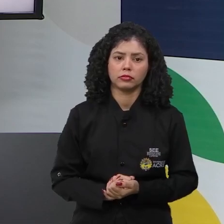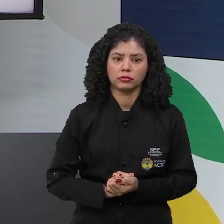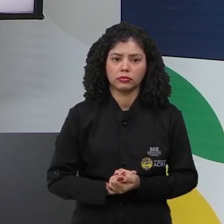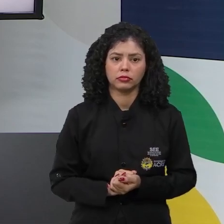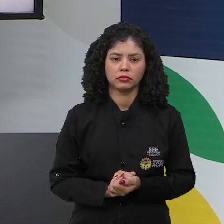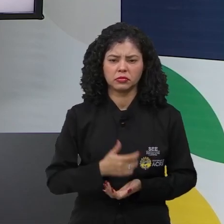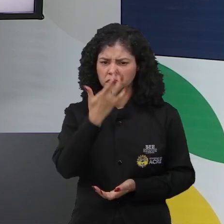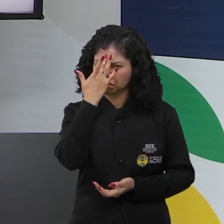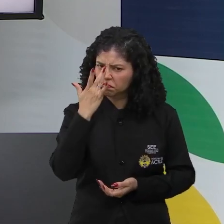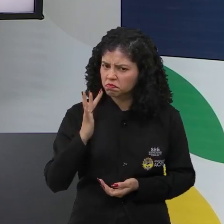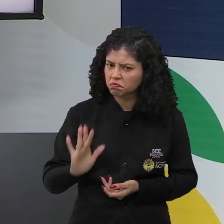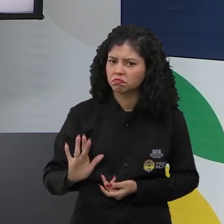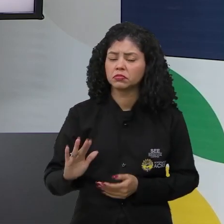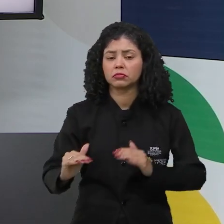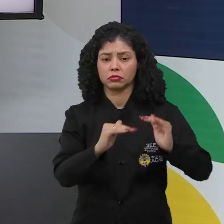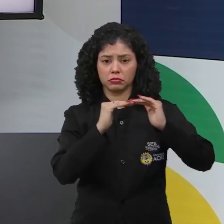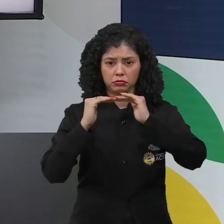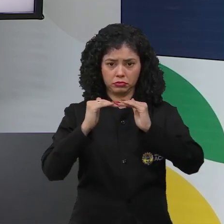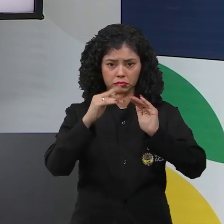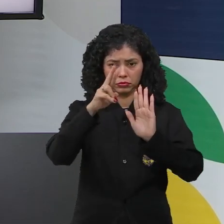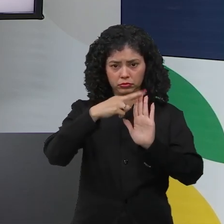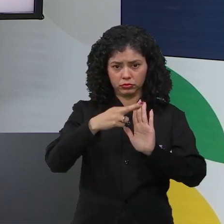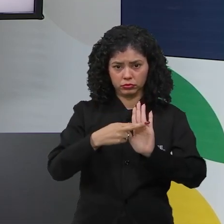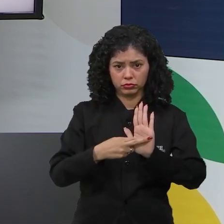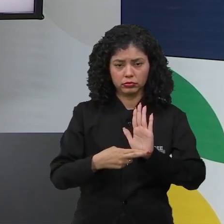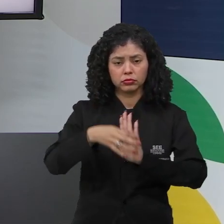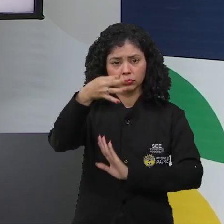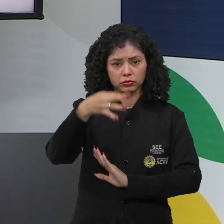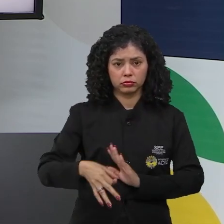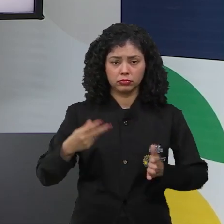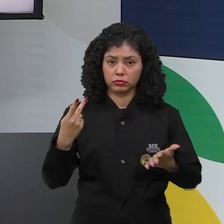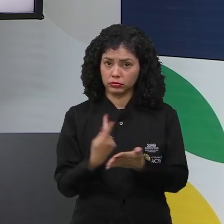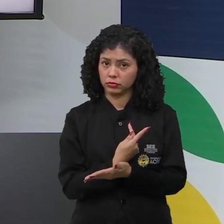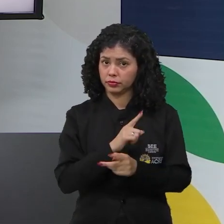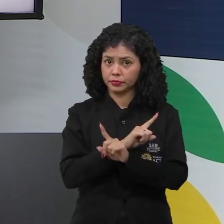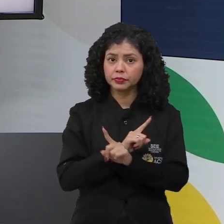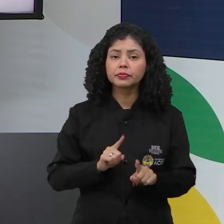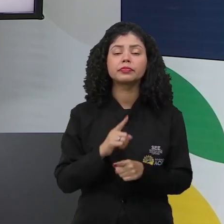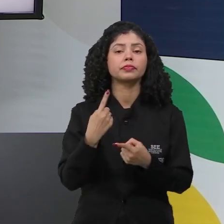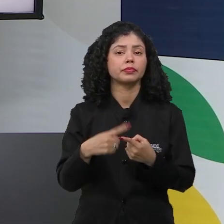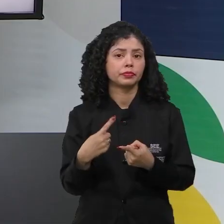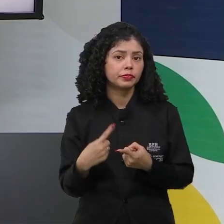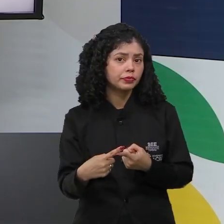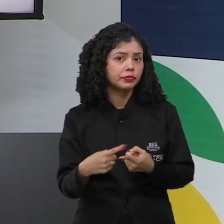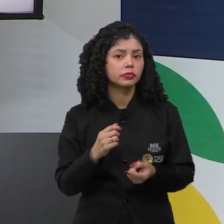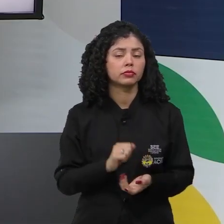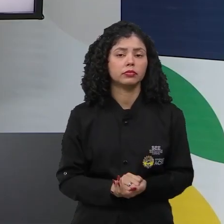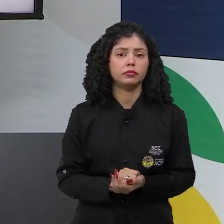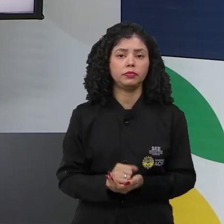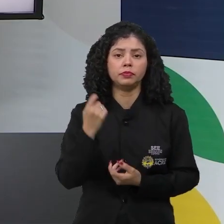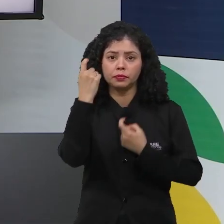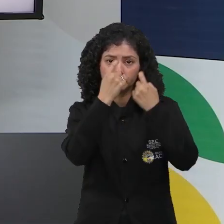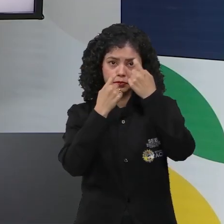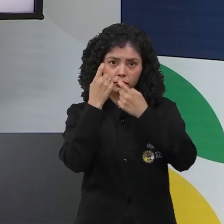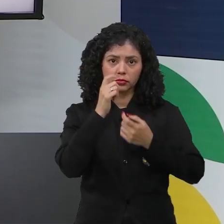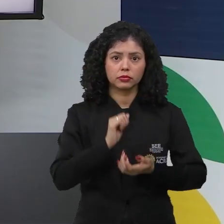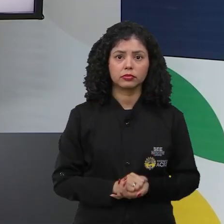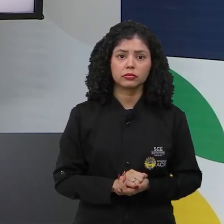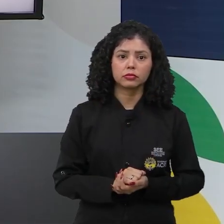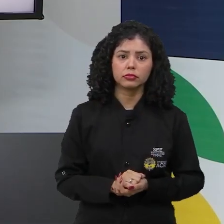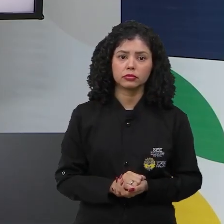está interessada em estabelecer o que é certo e o que é errado, porque ela se preocupa com